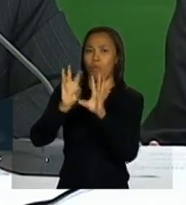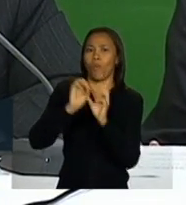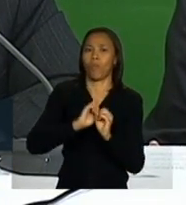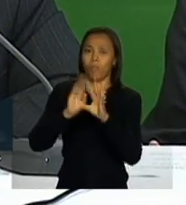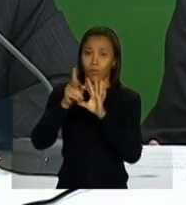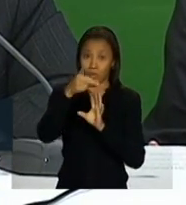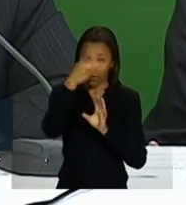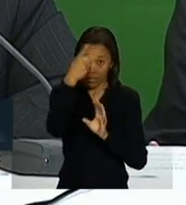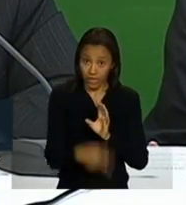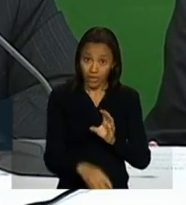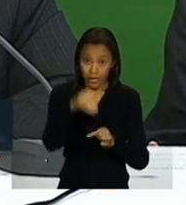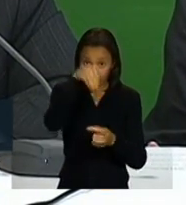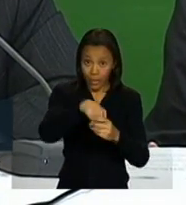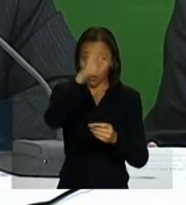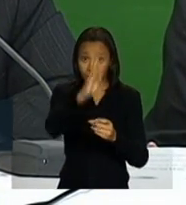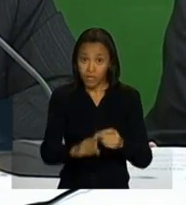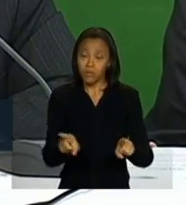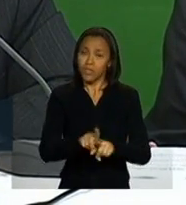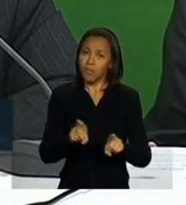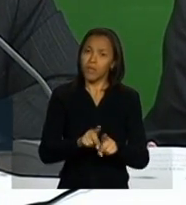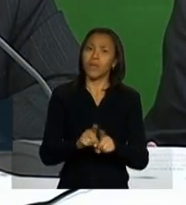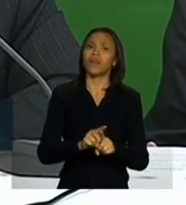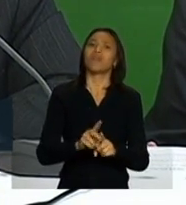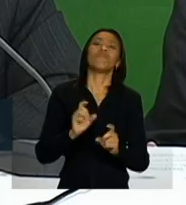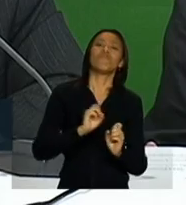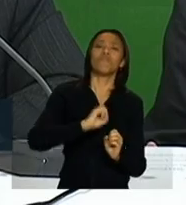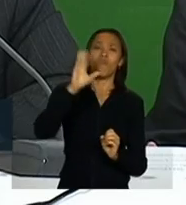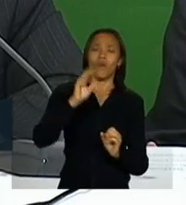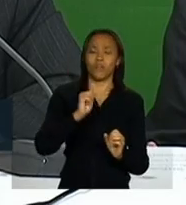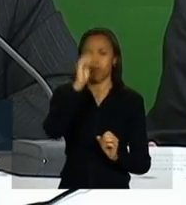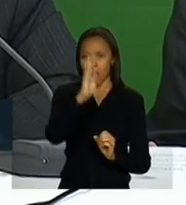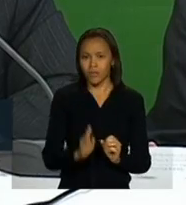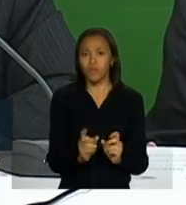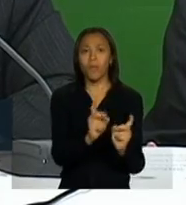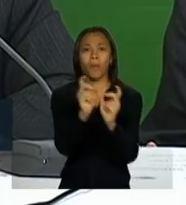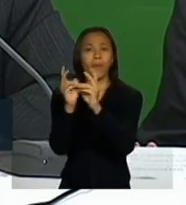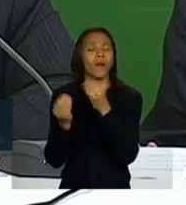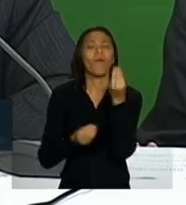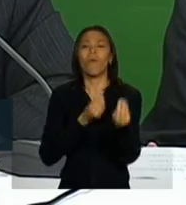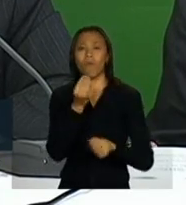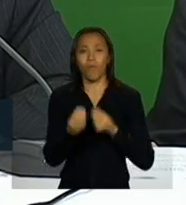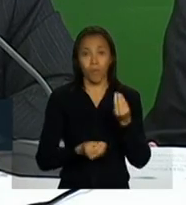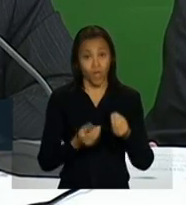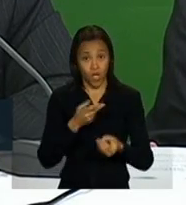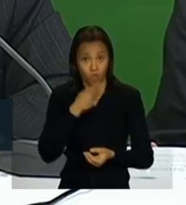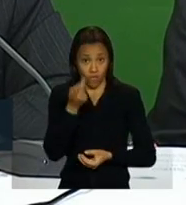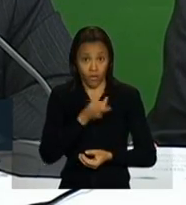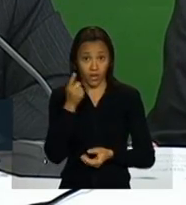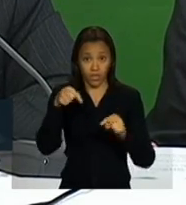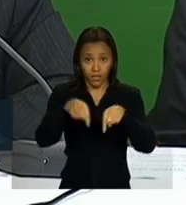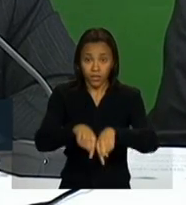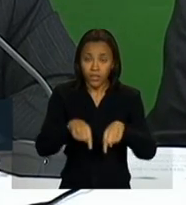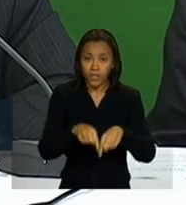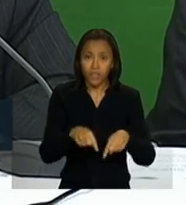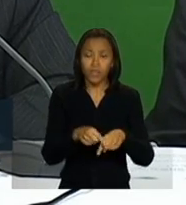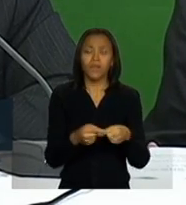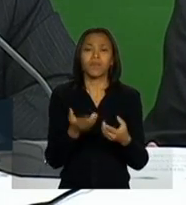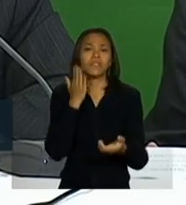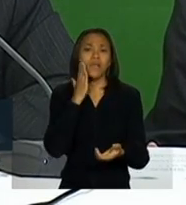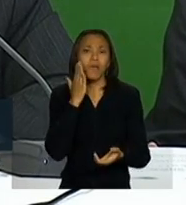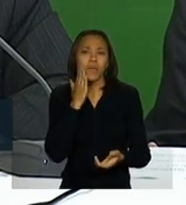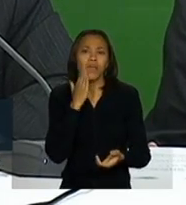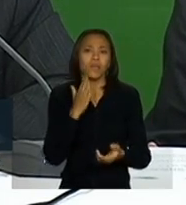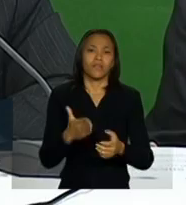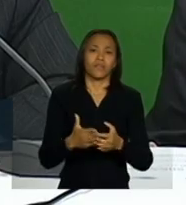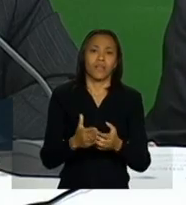claro, no mercado interno. Eu falei com relação às manobras de embarcações